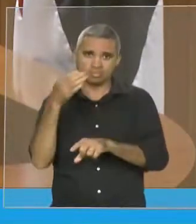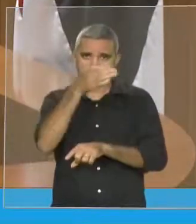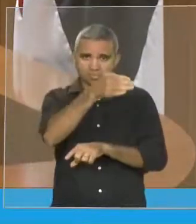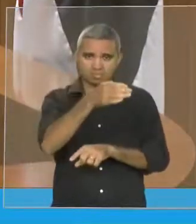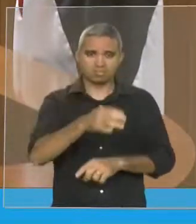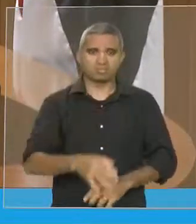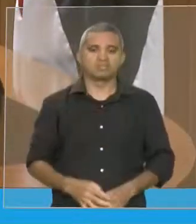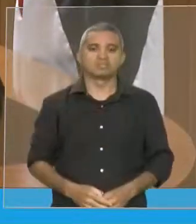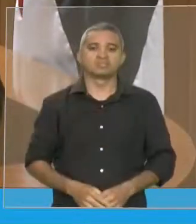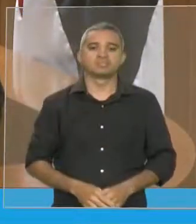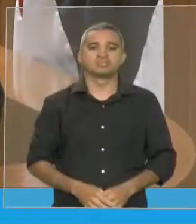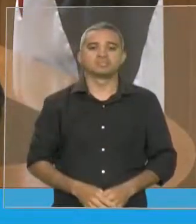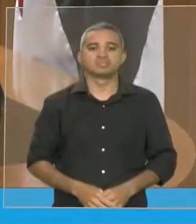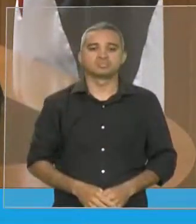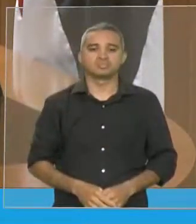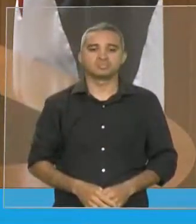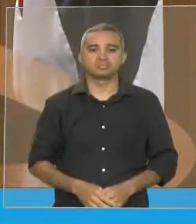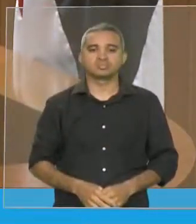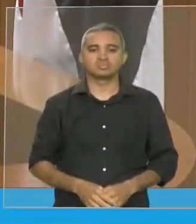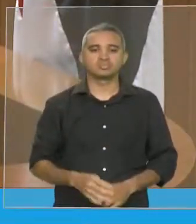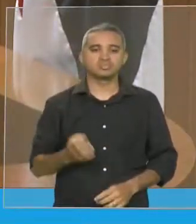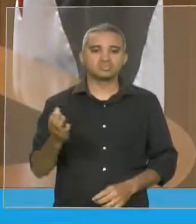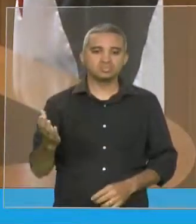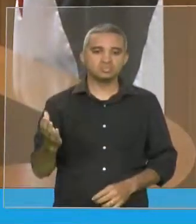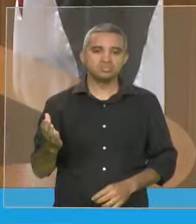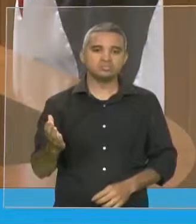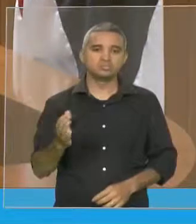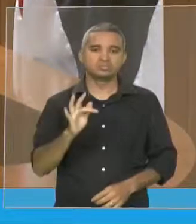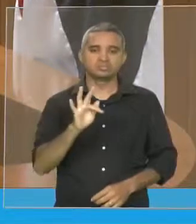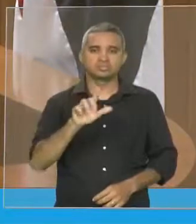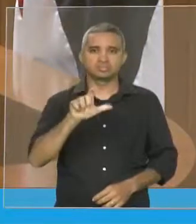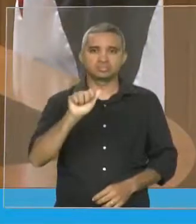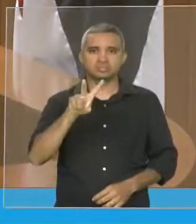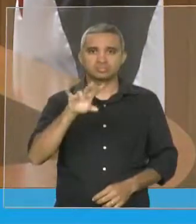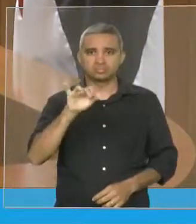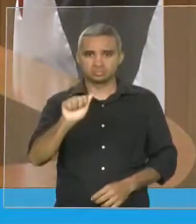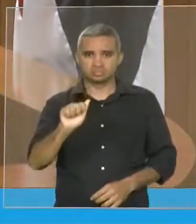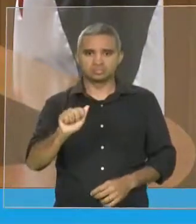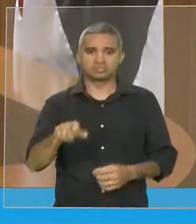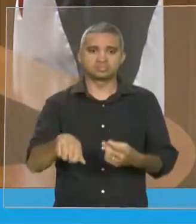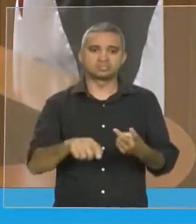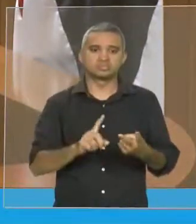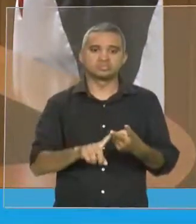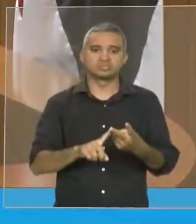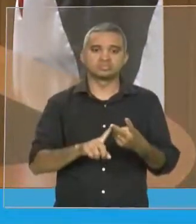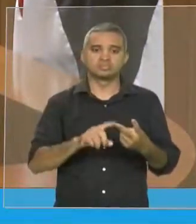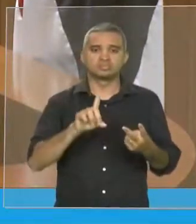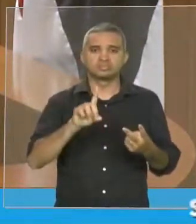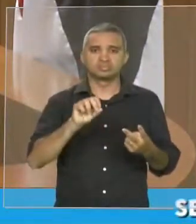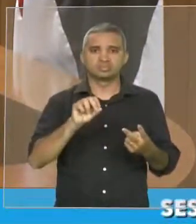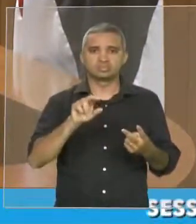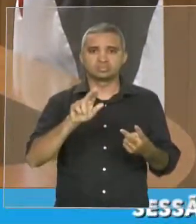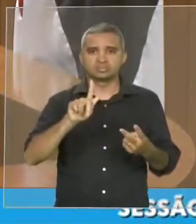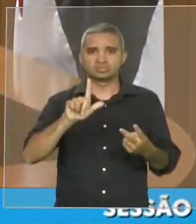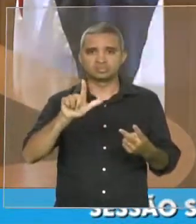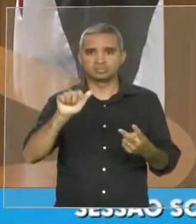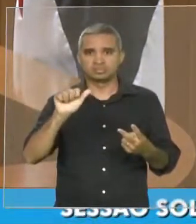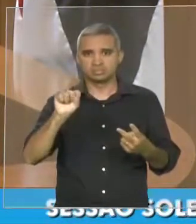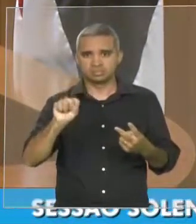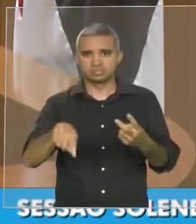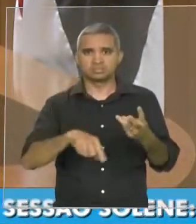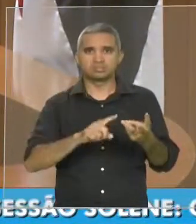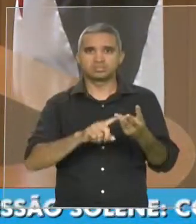Pois bem, os procuradores de contas, doutora Flávia, que aqui representa, doutor Douglas, doutor Paulo Henrique,